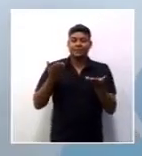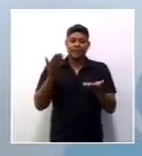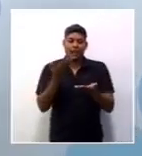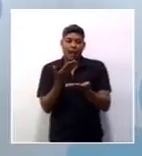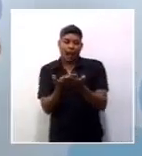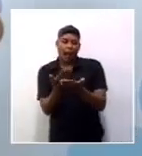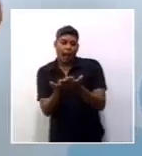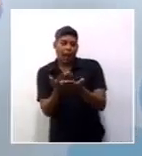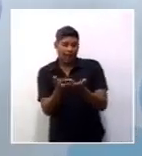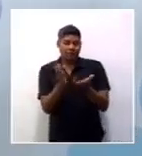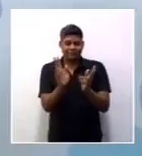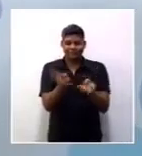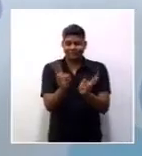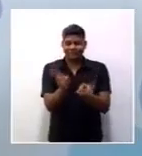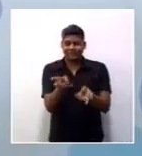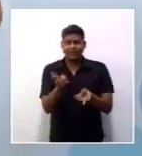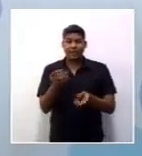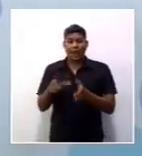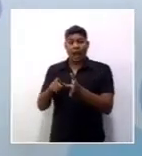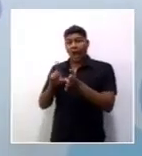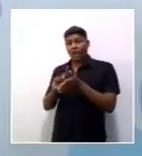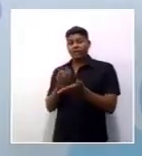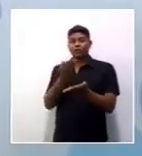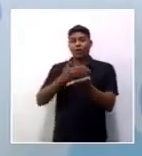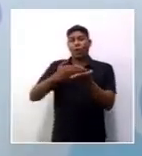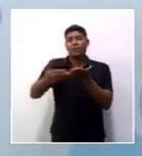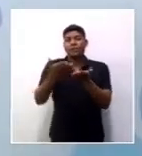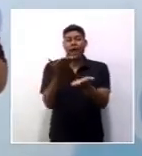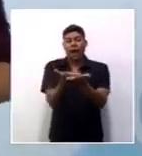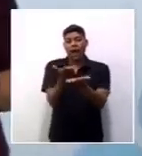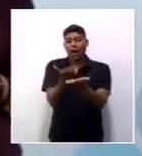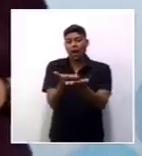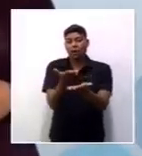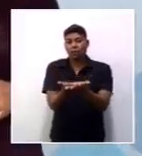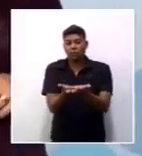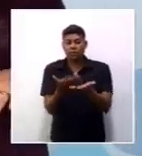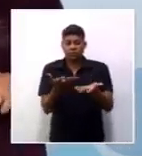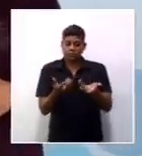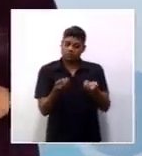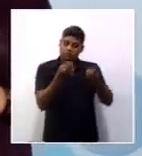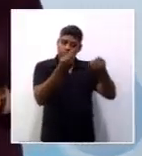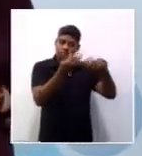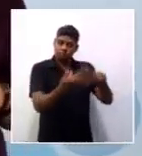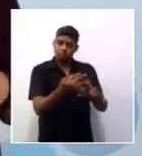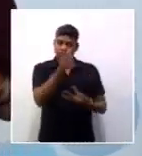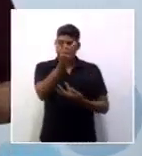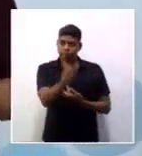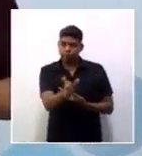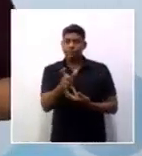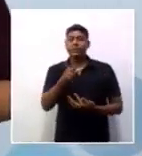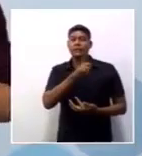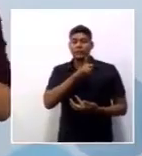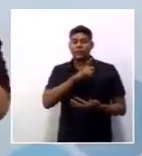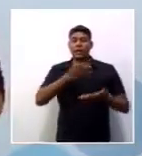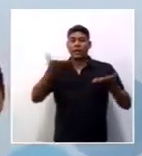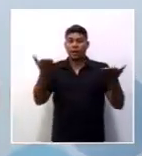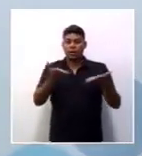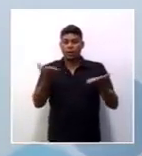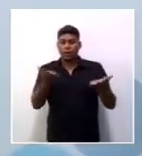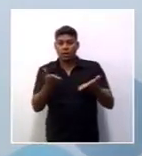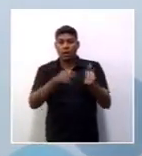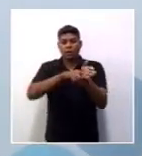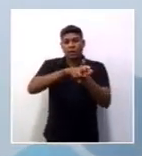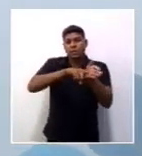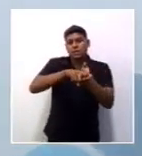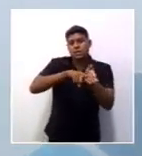aula. E antes da gente começar a nossa aula, eu gostaria de dar um recadinho para vocês. A gente está tendo agora a pesquisa